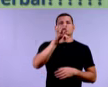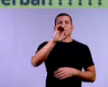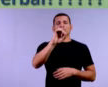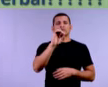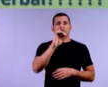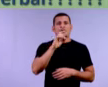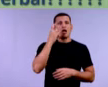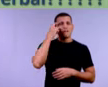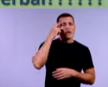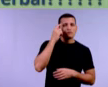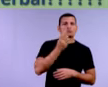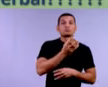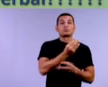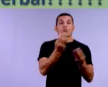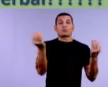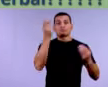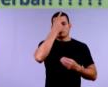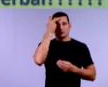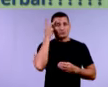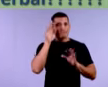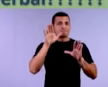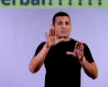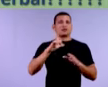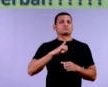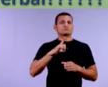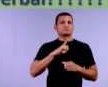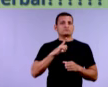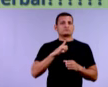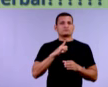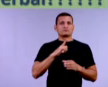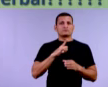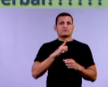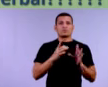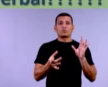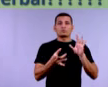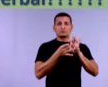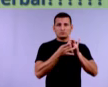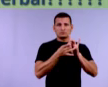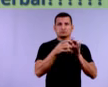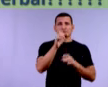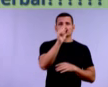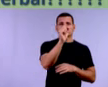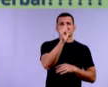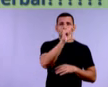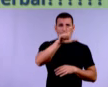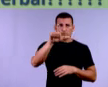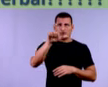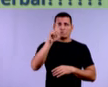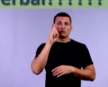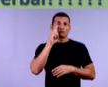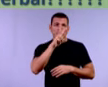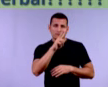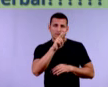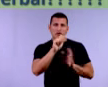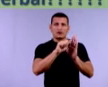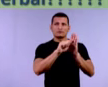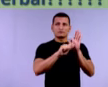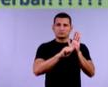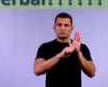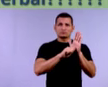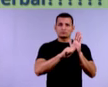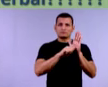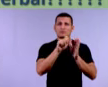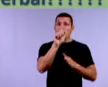Muitas pessoas. Porém, está no singular. Olha o artigo a. Se está no